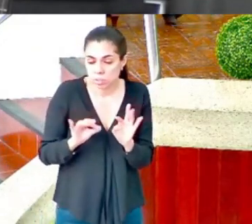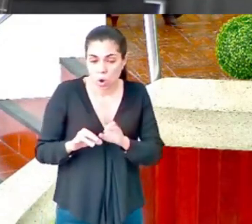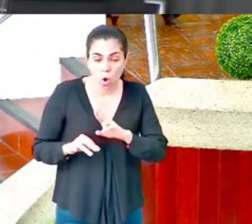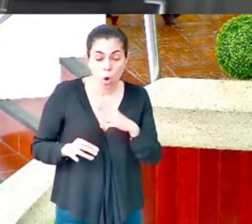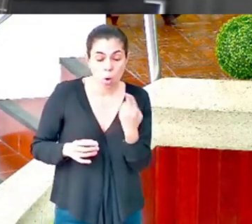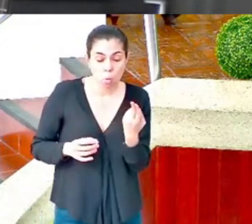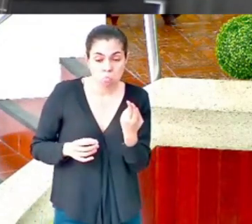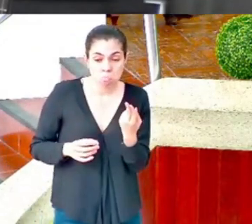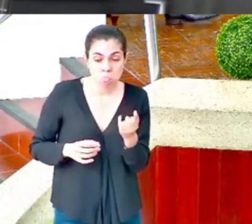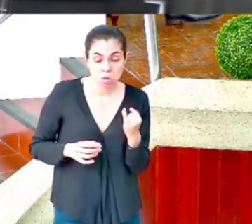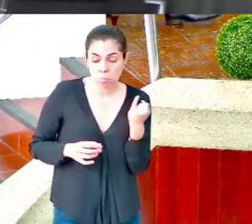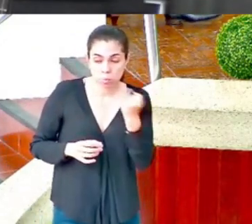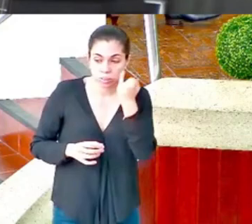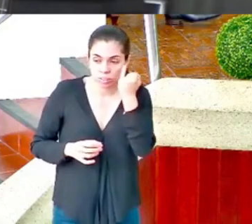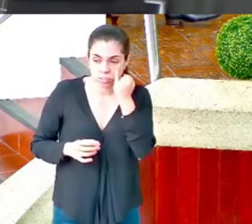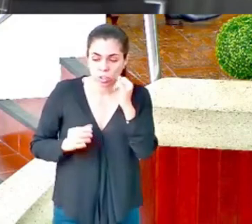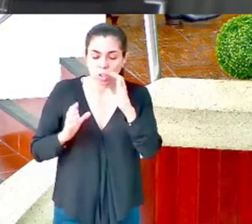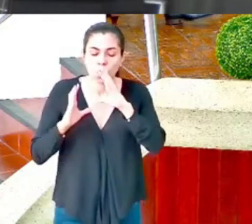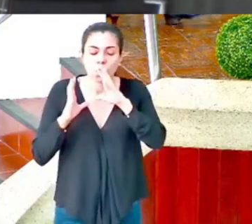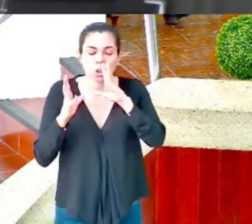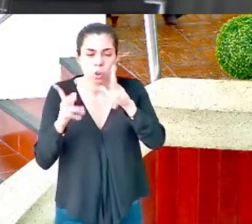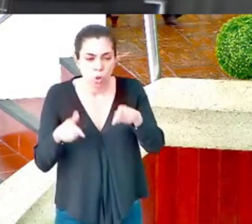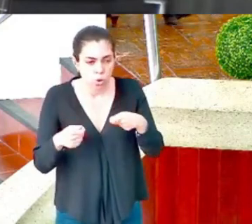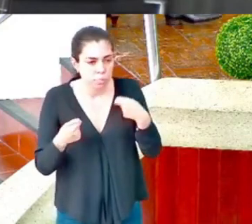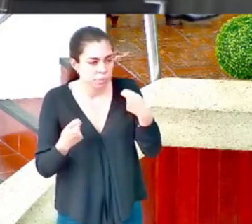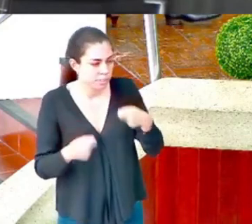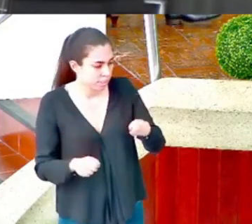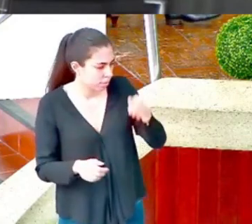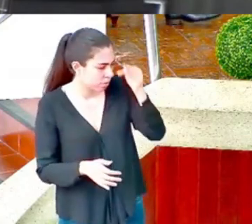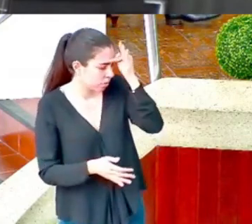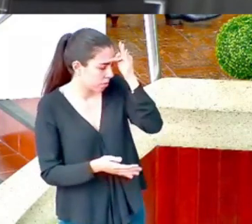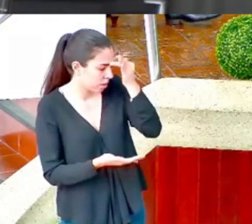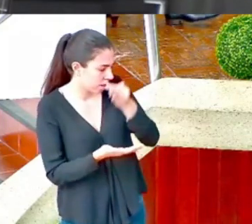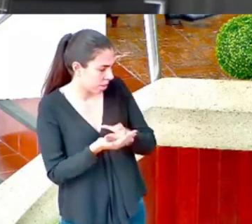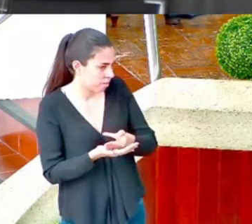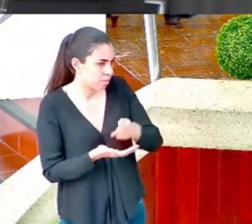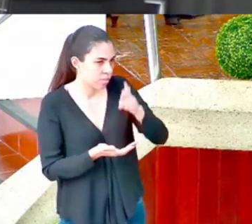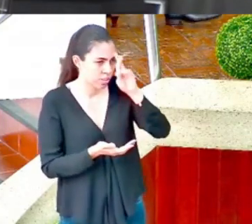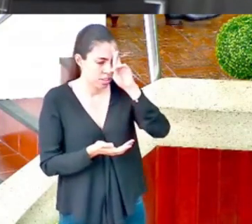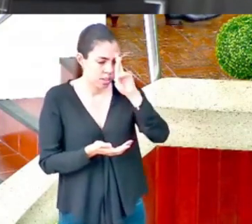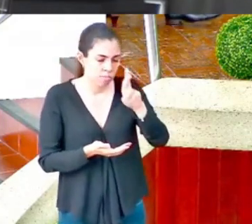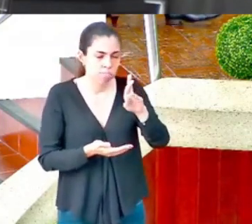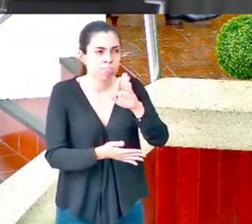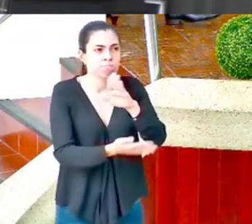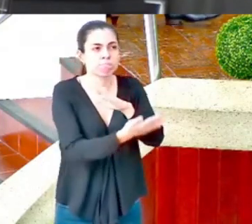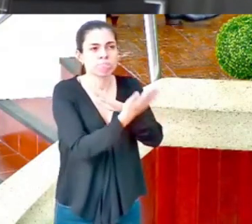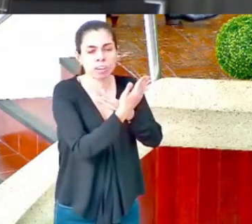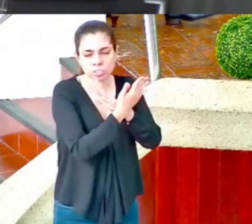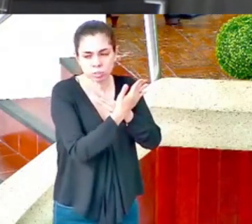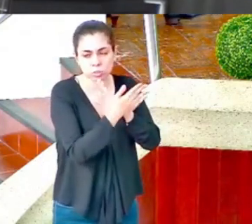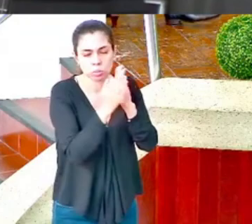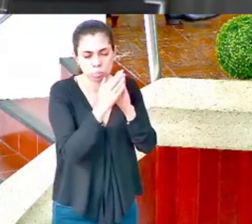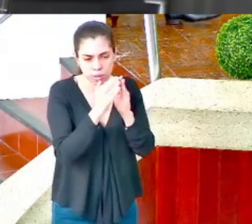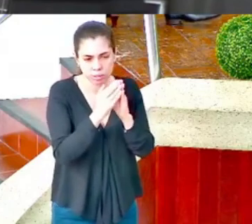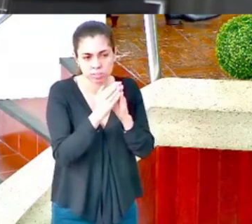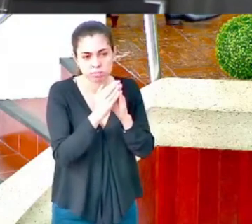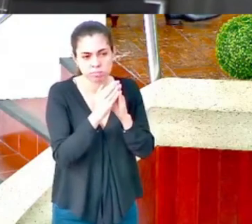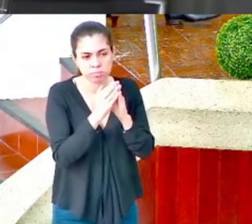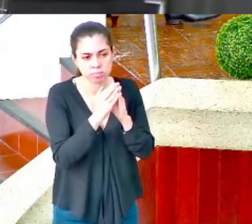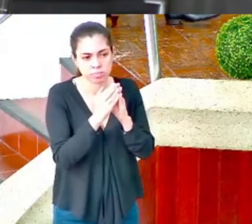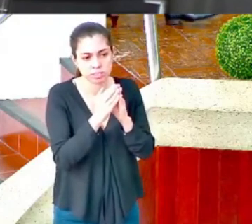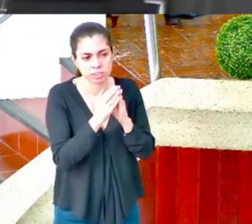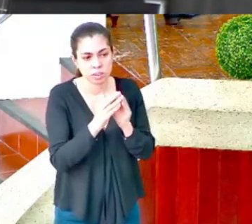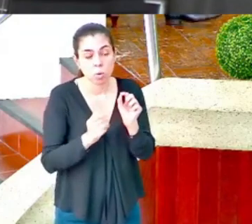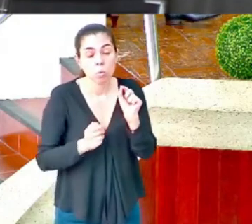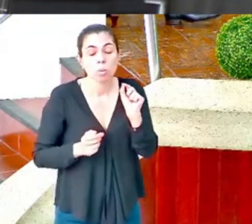a fé é a mesma. E que o Senhor nos ajude. Que o Senhor nos ajude a pensar como temos vivido o nosso cristianismo, o que queremos para o